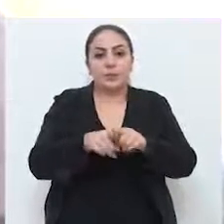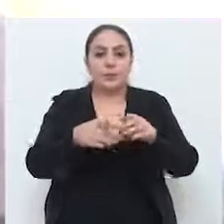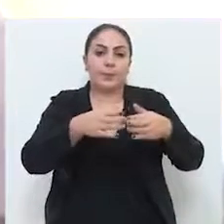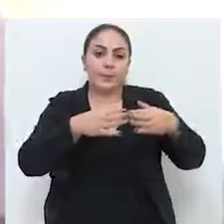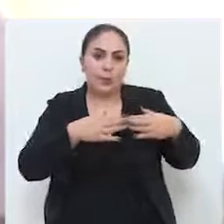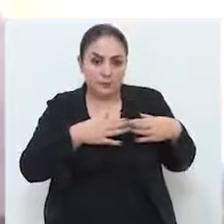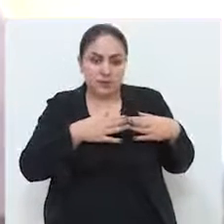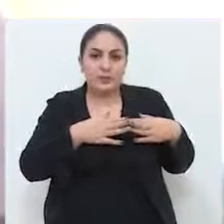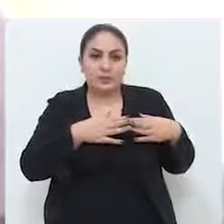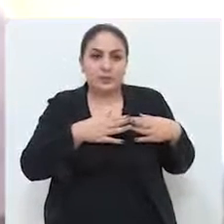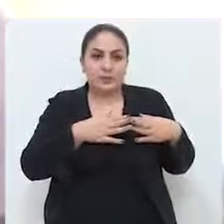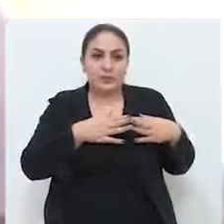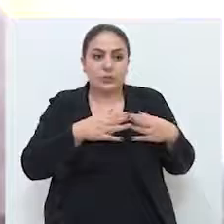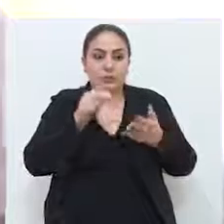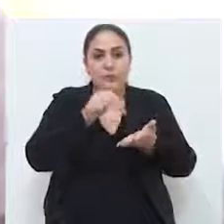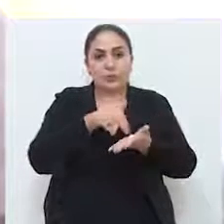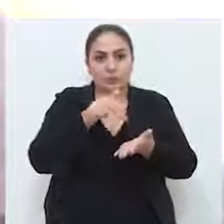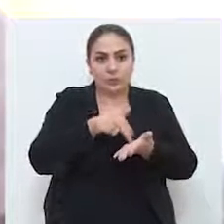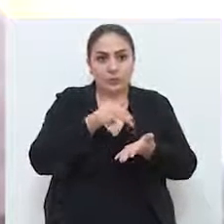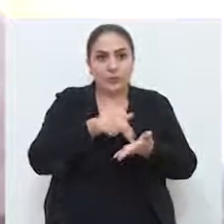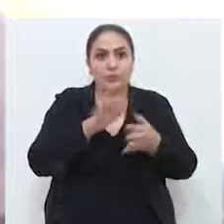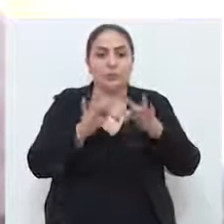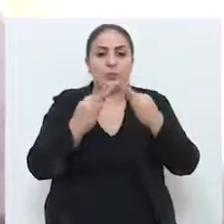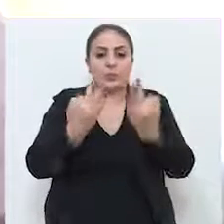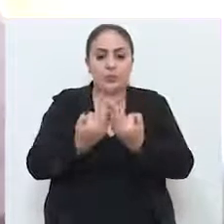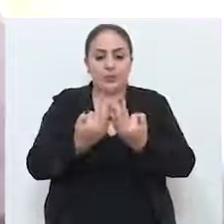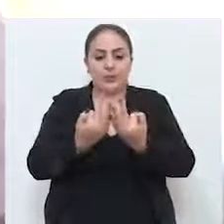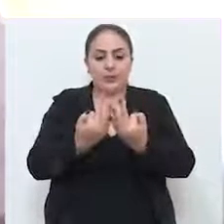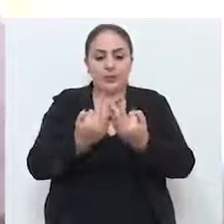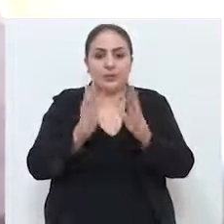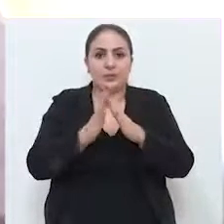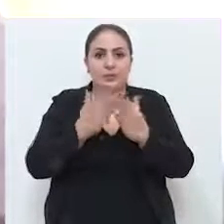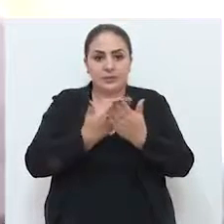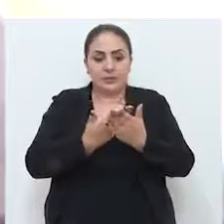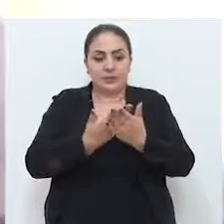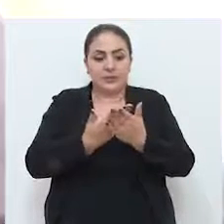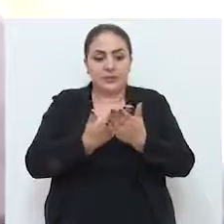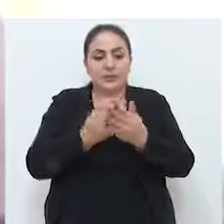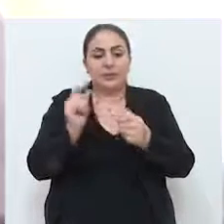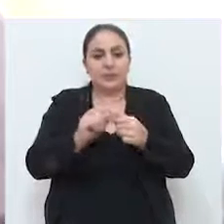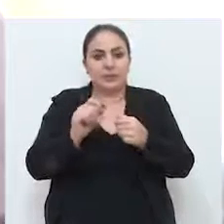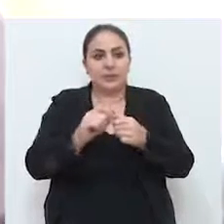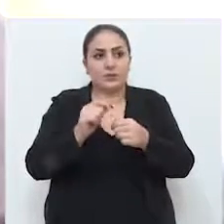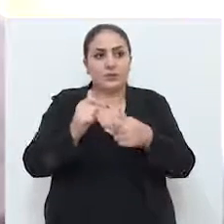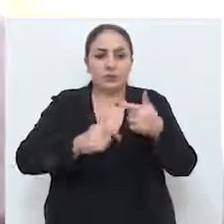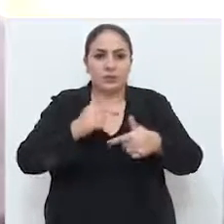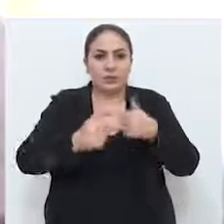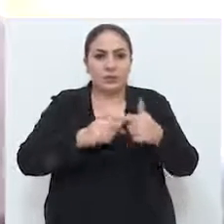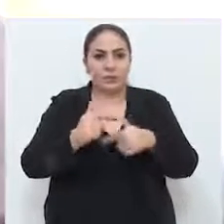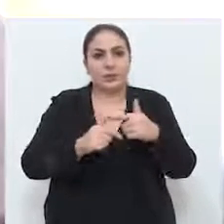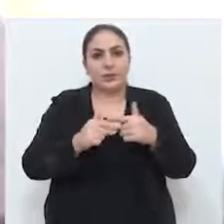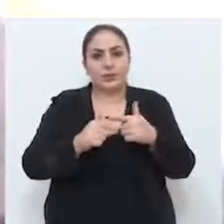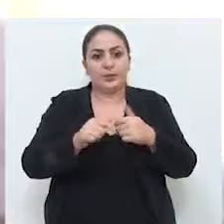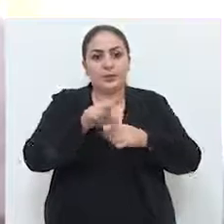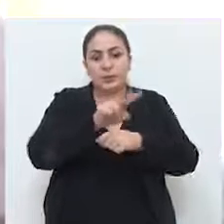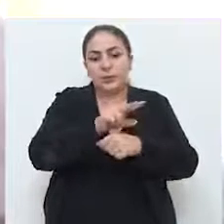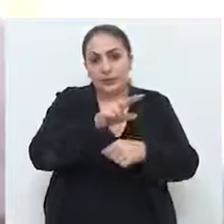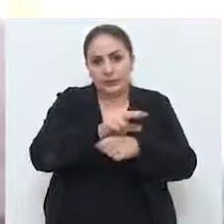e proteção dos núcleos familiares, das escolas, fazendo um